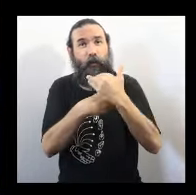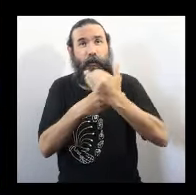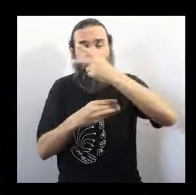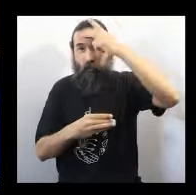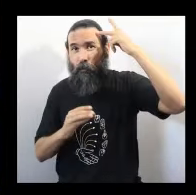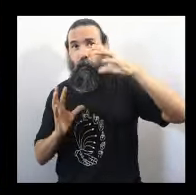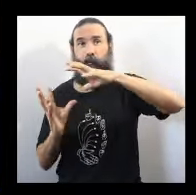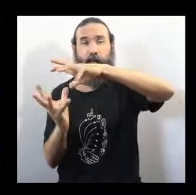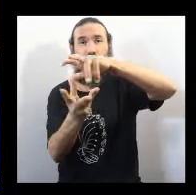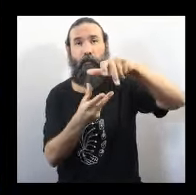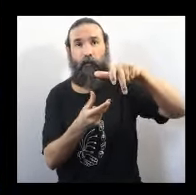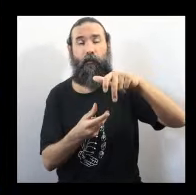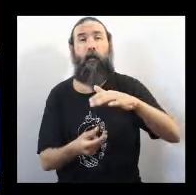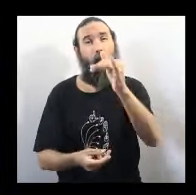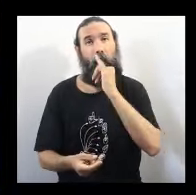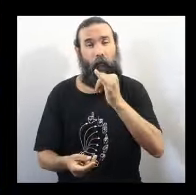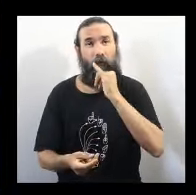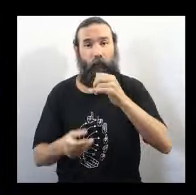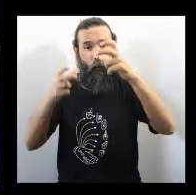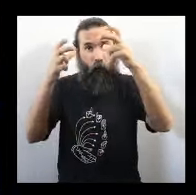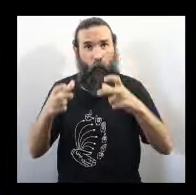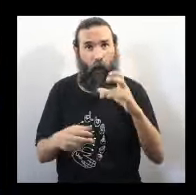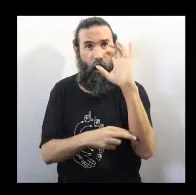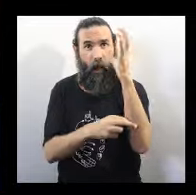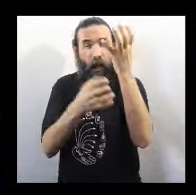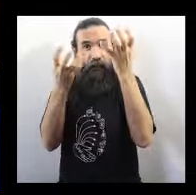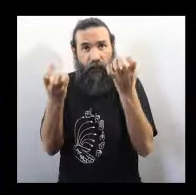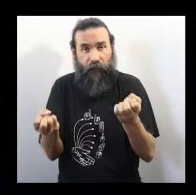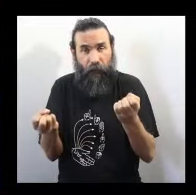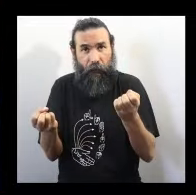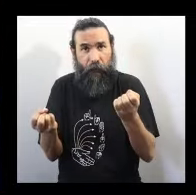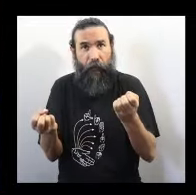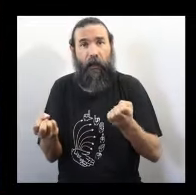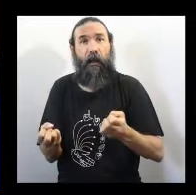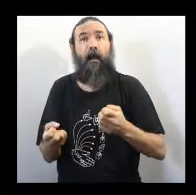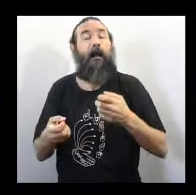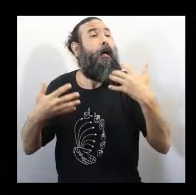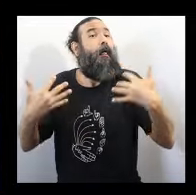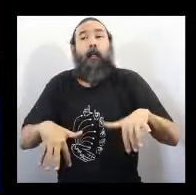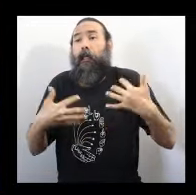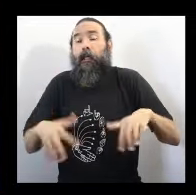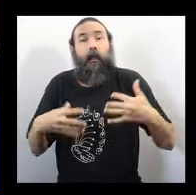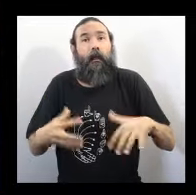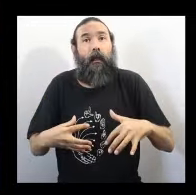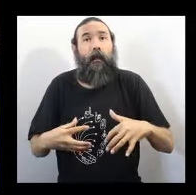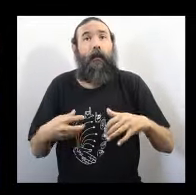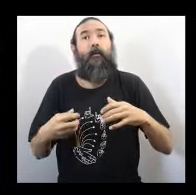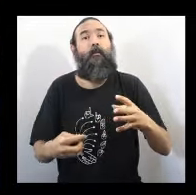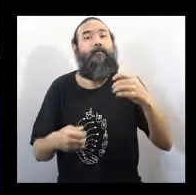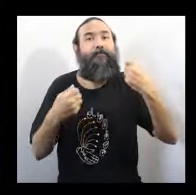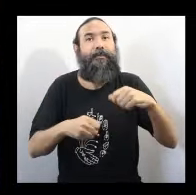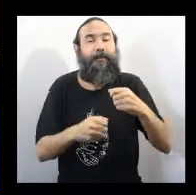no tempo a humanidade na caatinga com exemplo na caatinga como exemplo foi pela necessidade